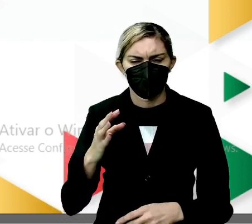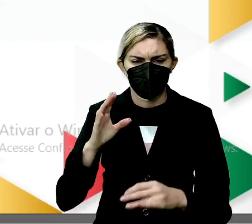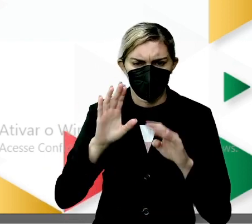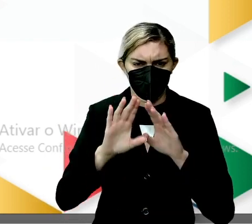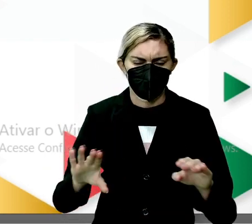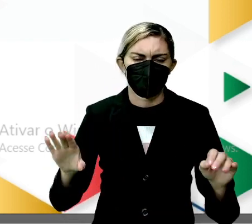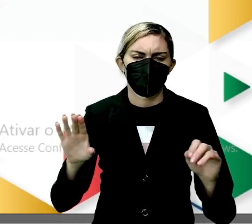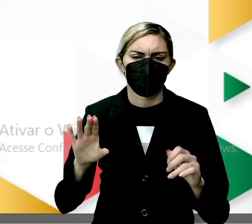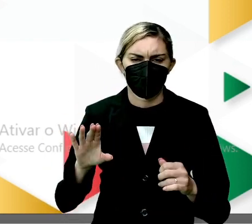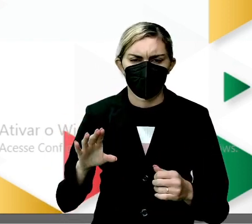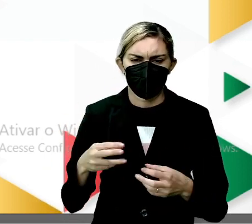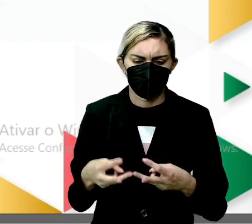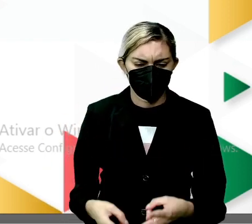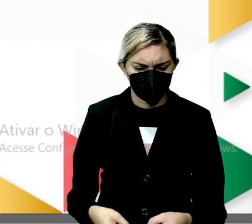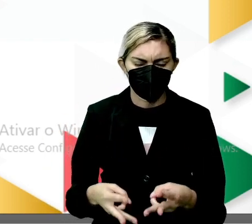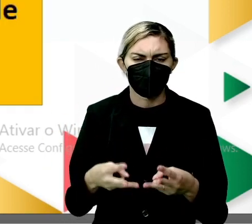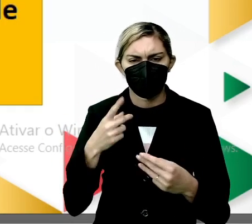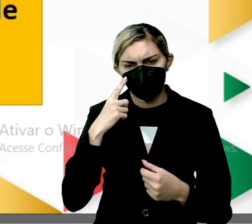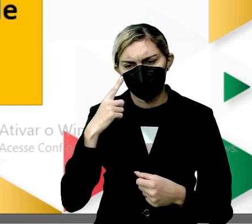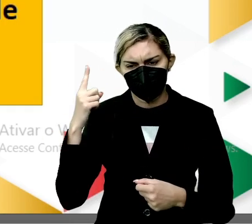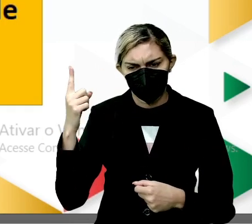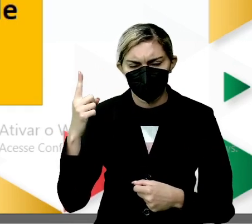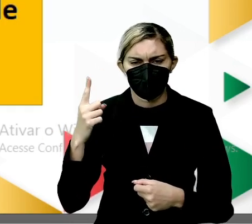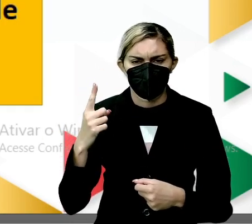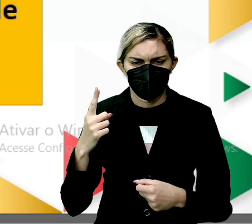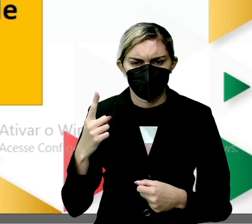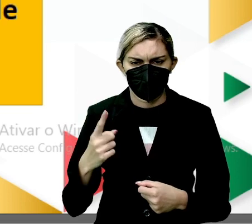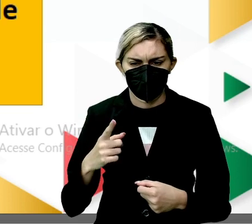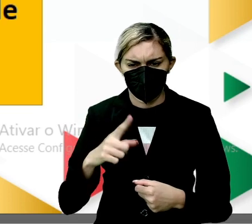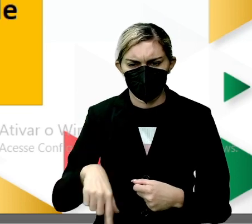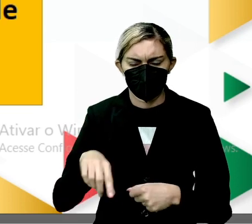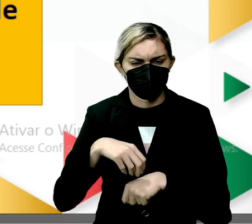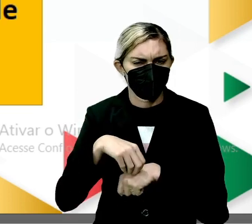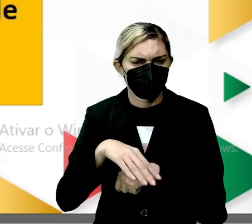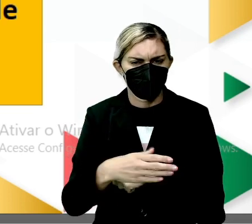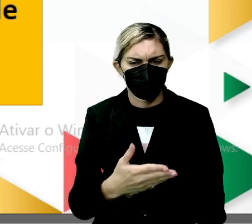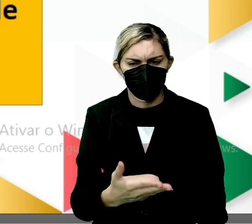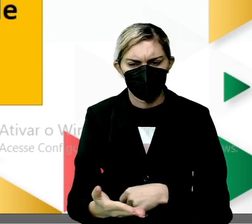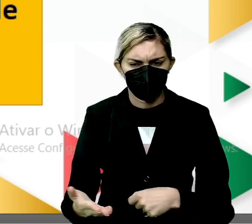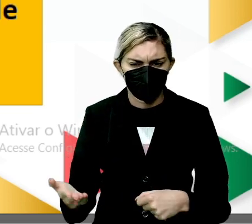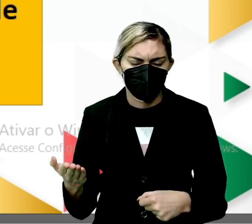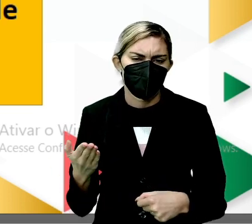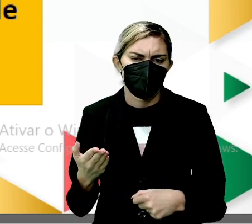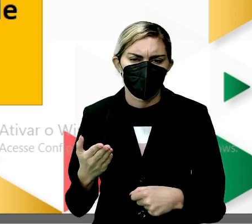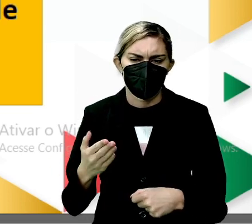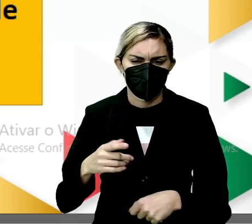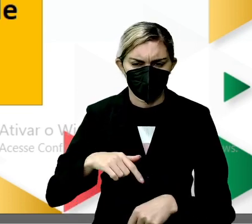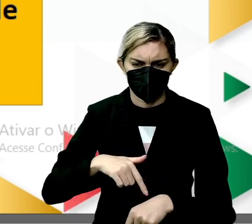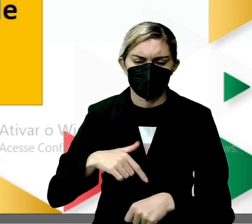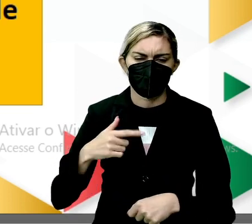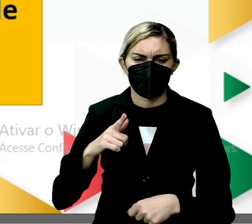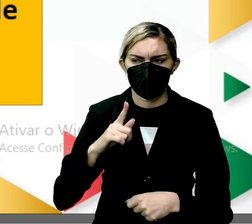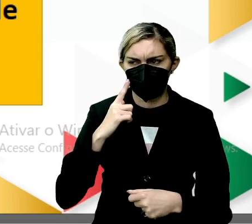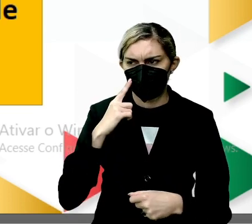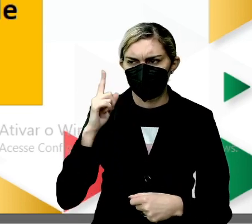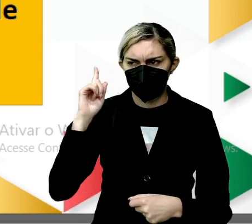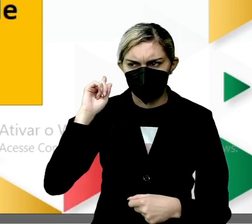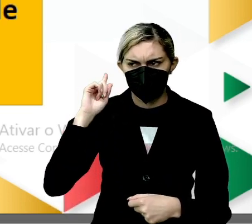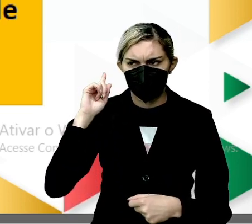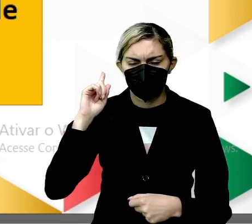céu e o inferno, conhecer um pouco mais. E aqui eu trago para vocês a obra A Gênese,